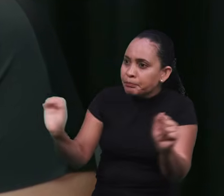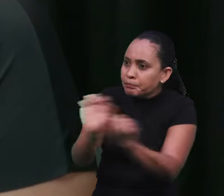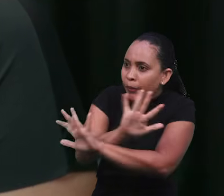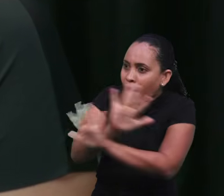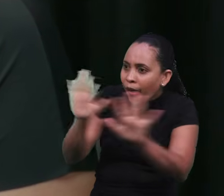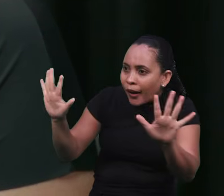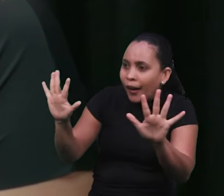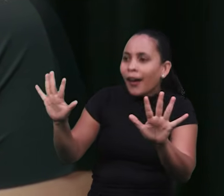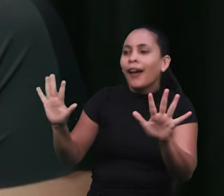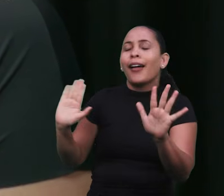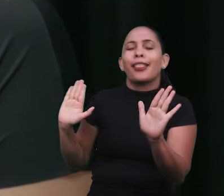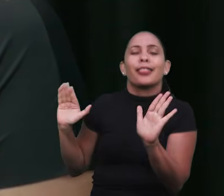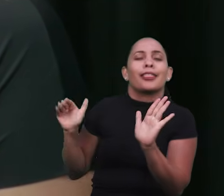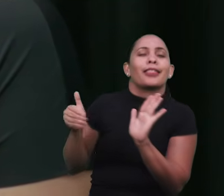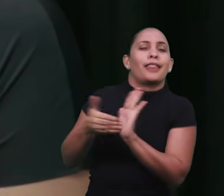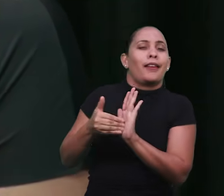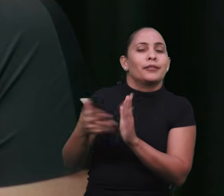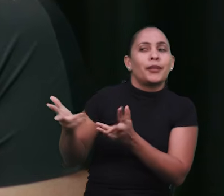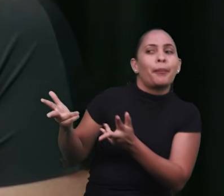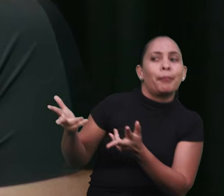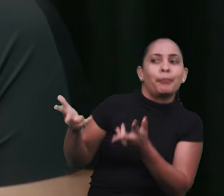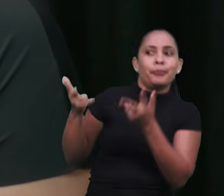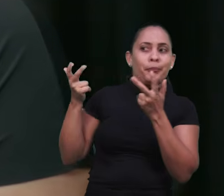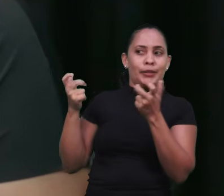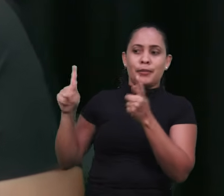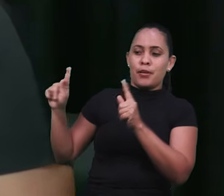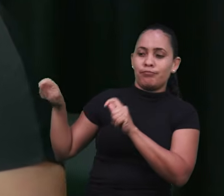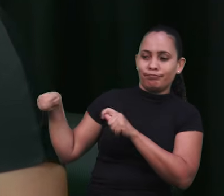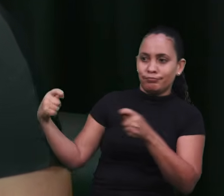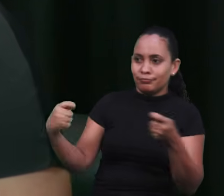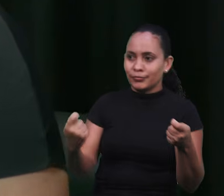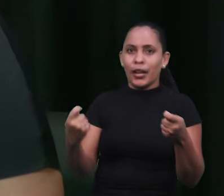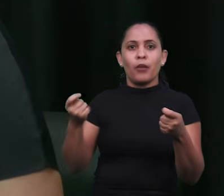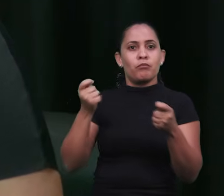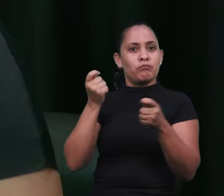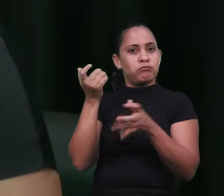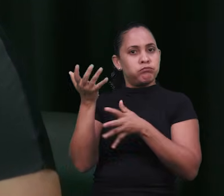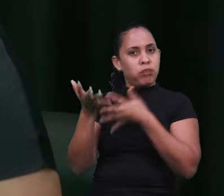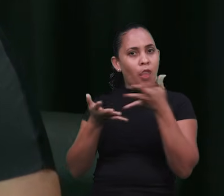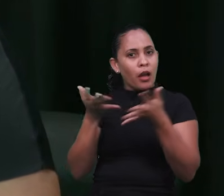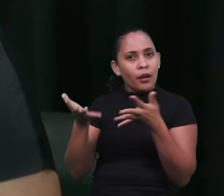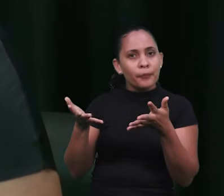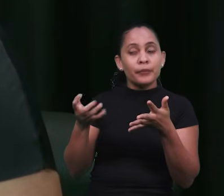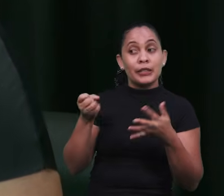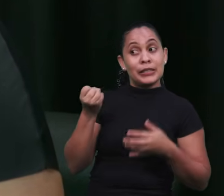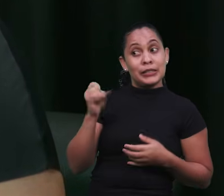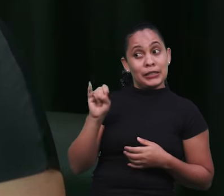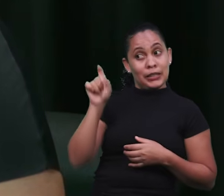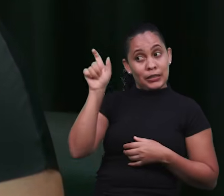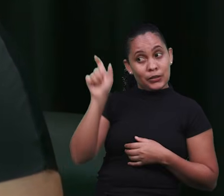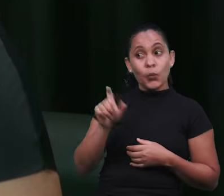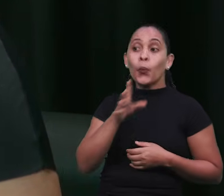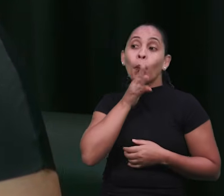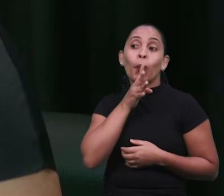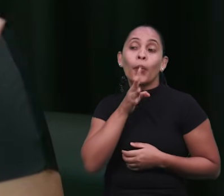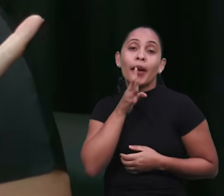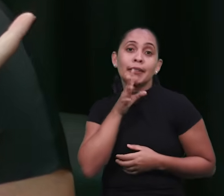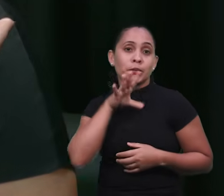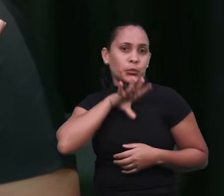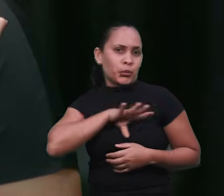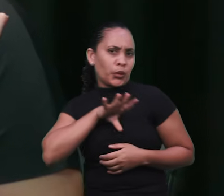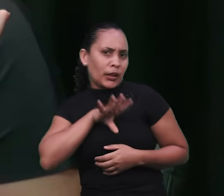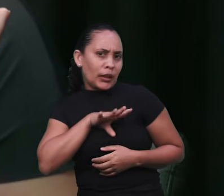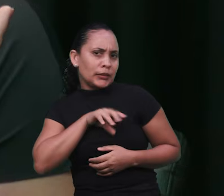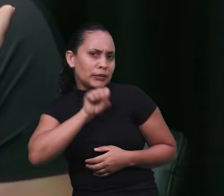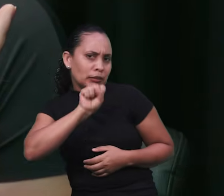Nossa. até você consegue identificar em poucos sinais que ele sinalizou, você já sabe se ele é conhecedor bem do português